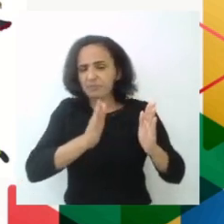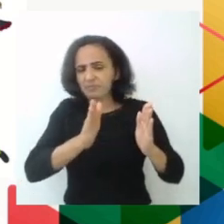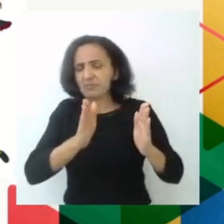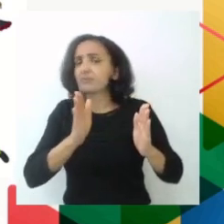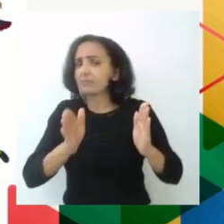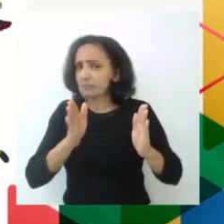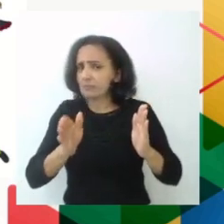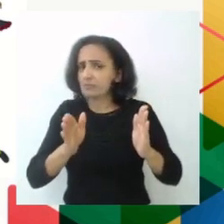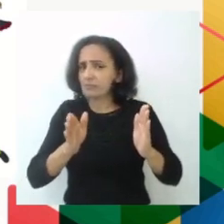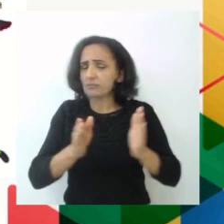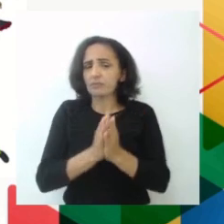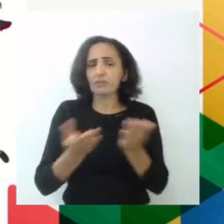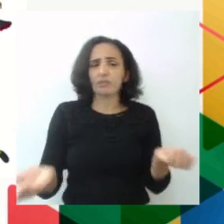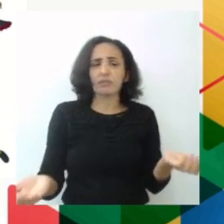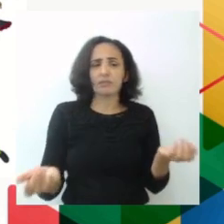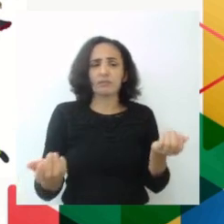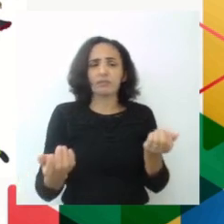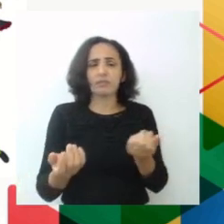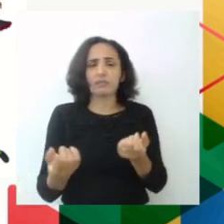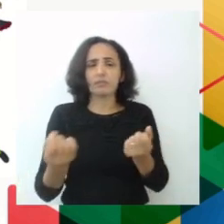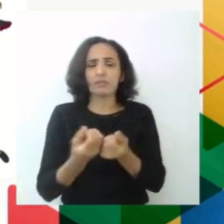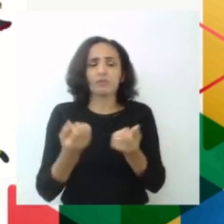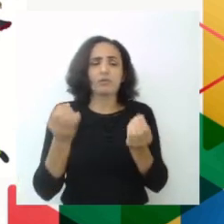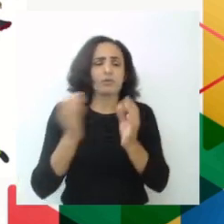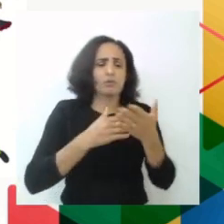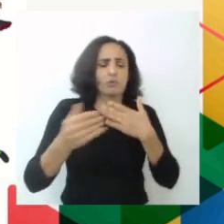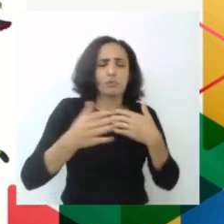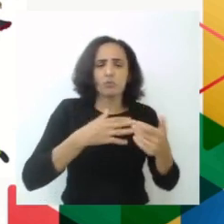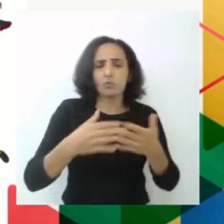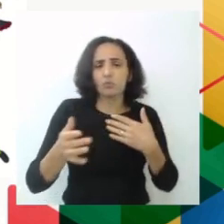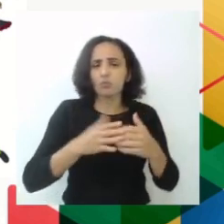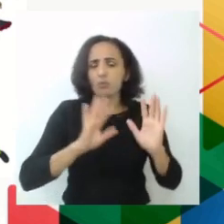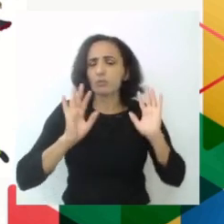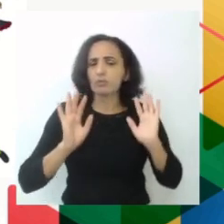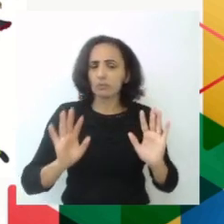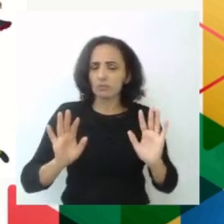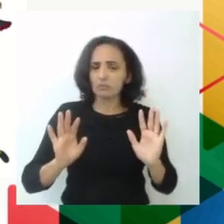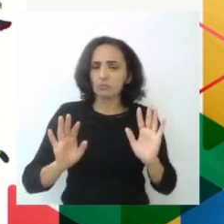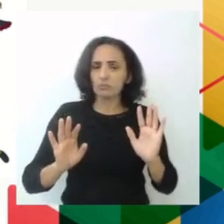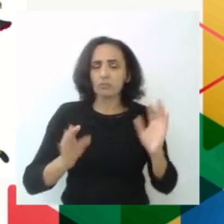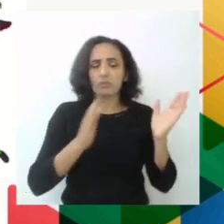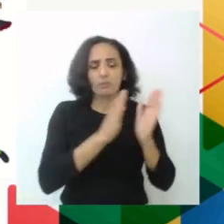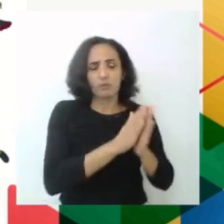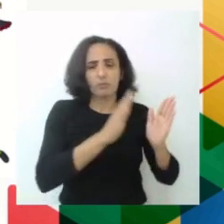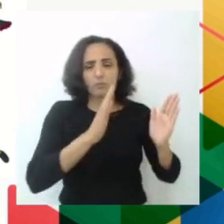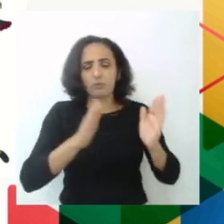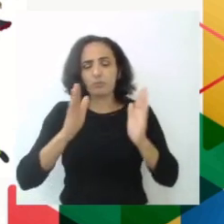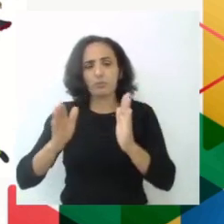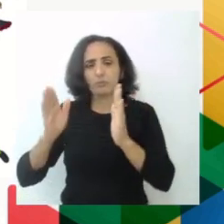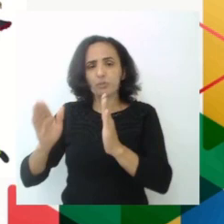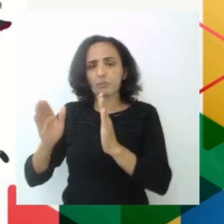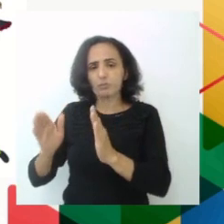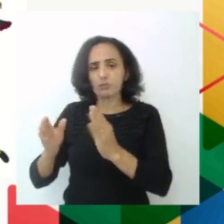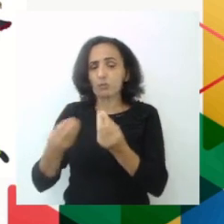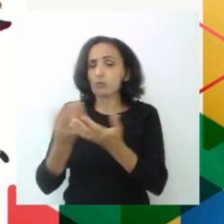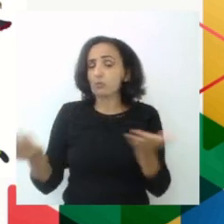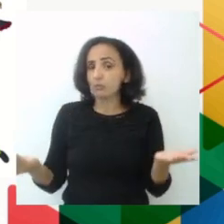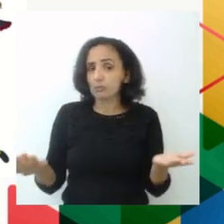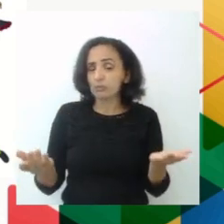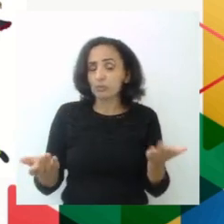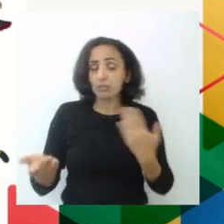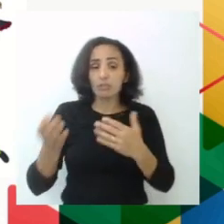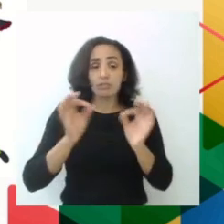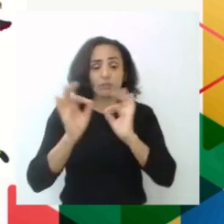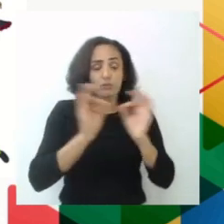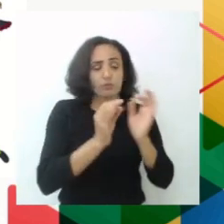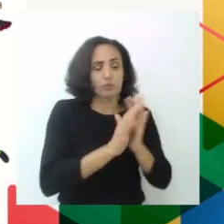exemplo, Santa Cruz e um determinado time. Agora é o contrário, o determinado time e o Santa Cruz. A